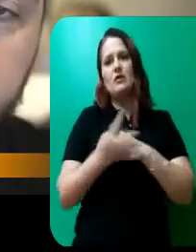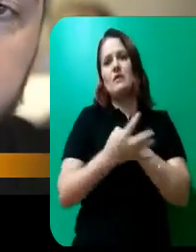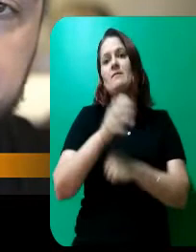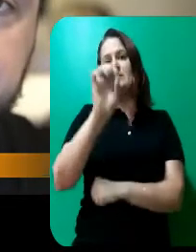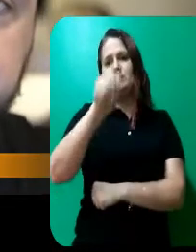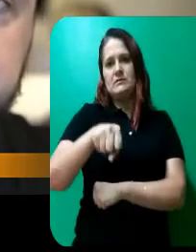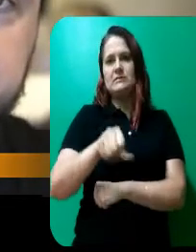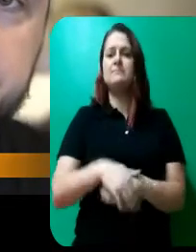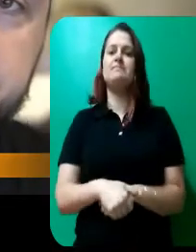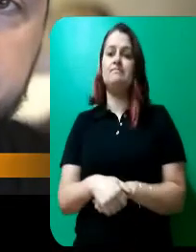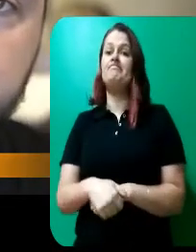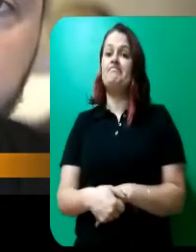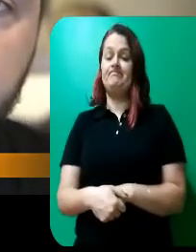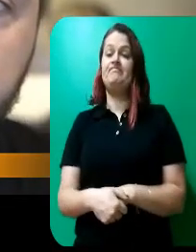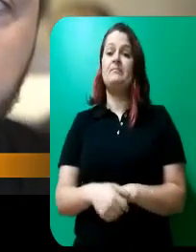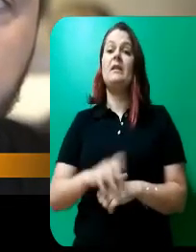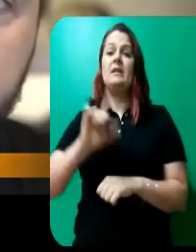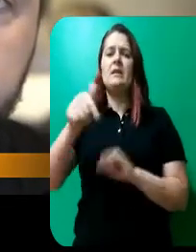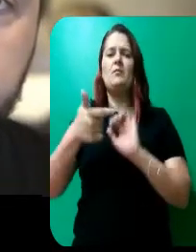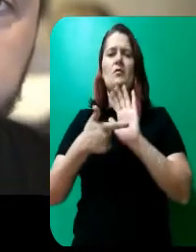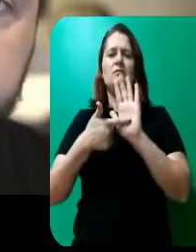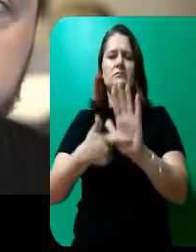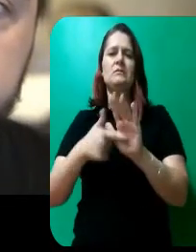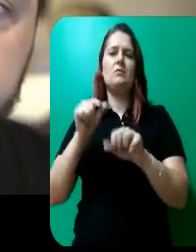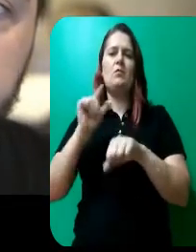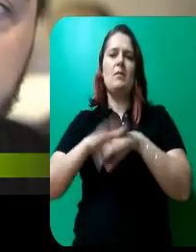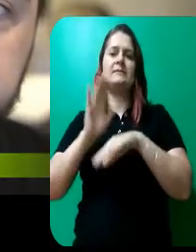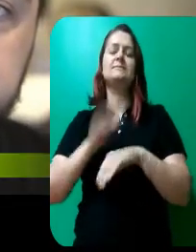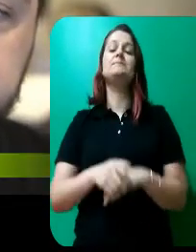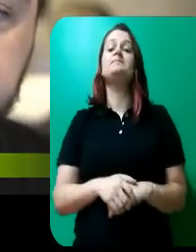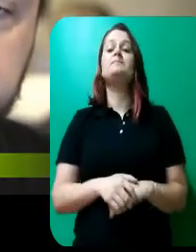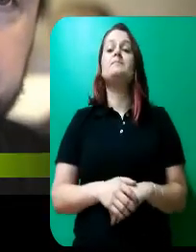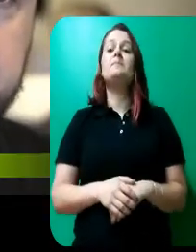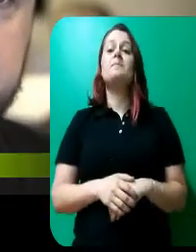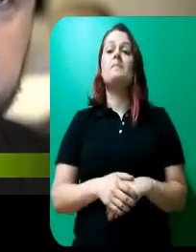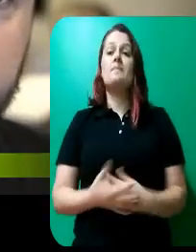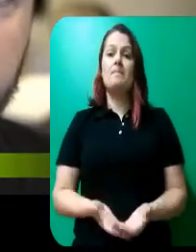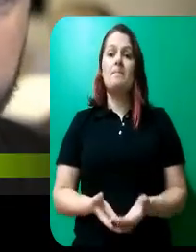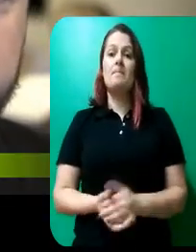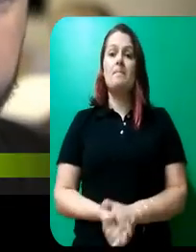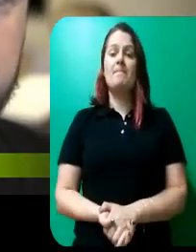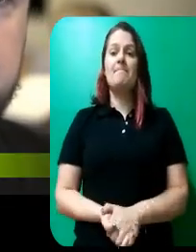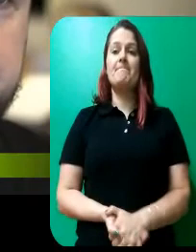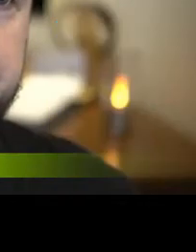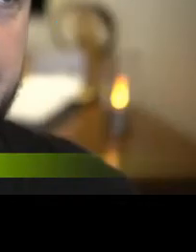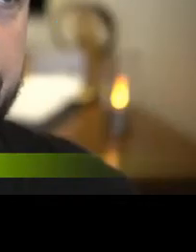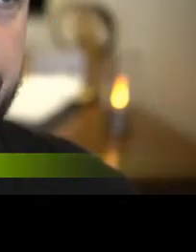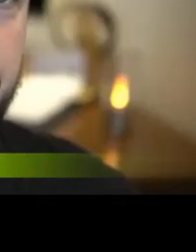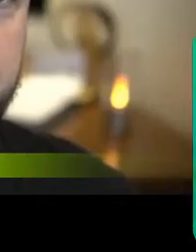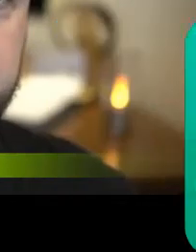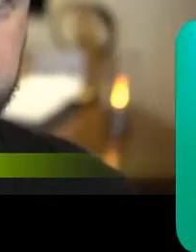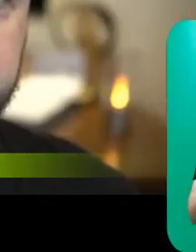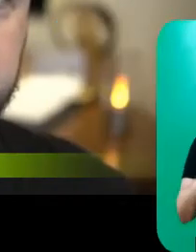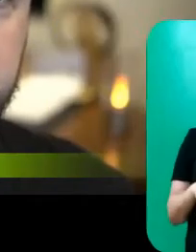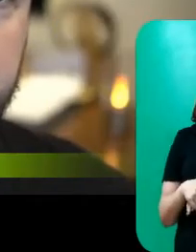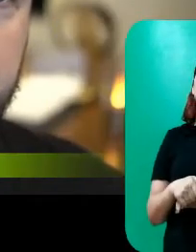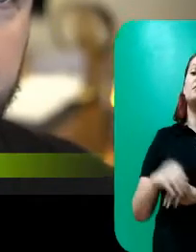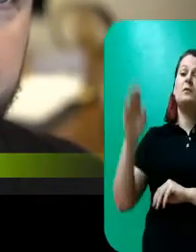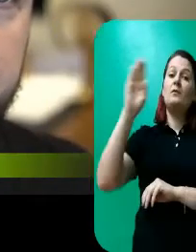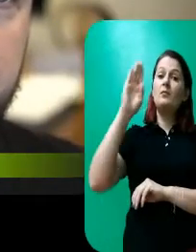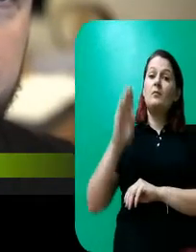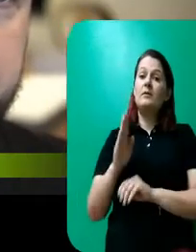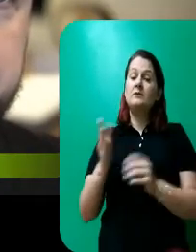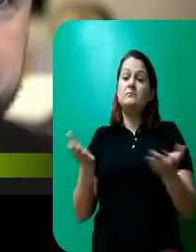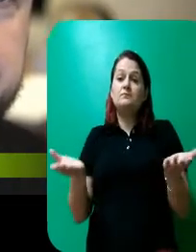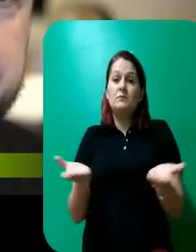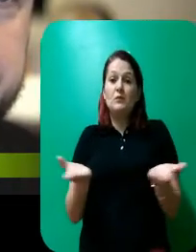a pouco. E aí entra o Brasil nessa história. O Brasil hoje registrou, eu vou